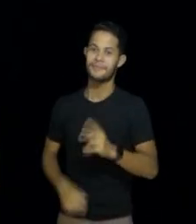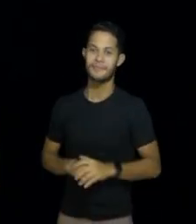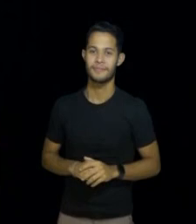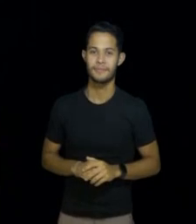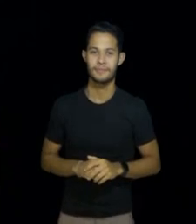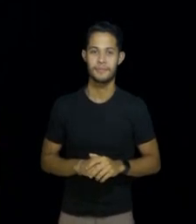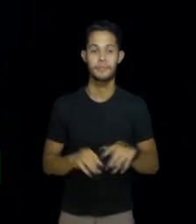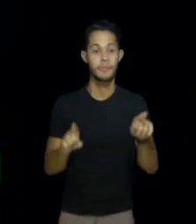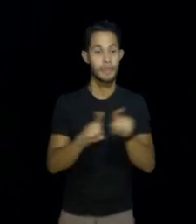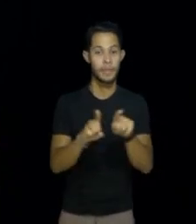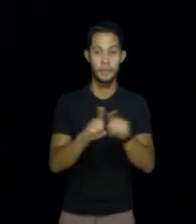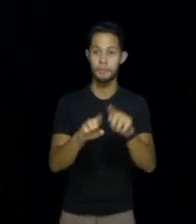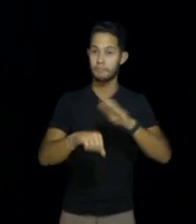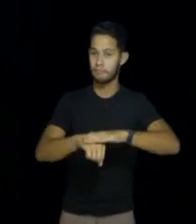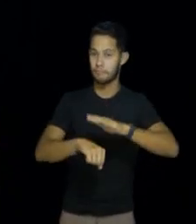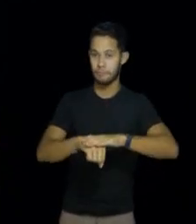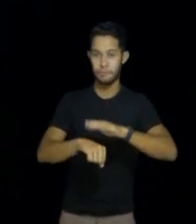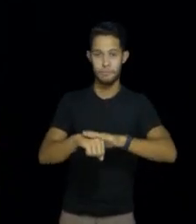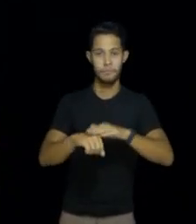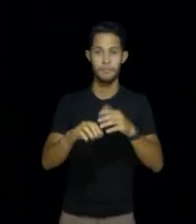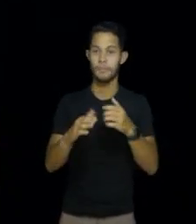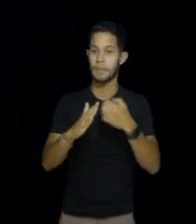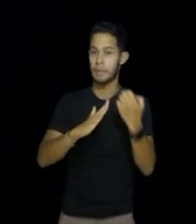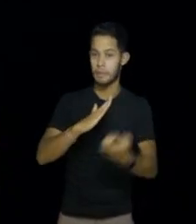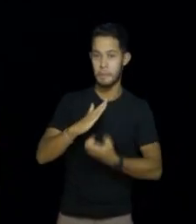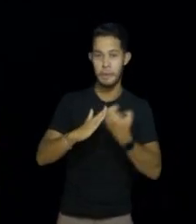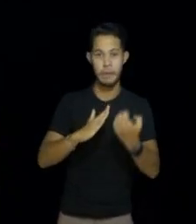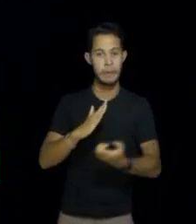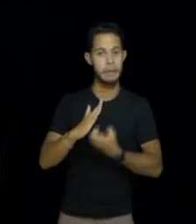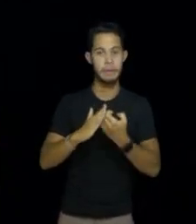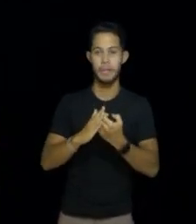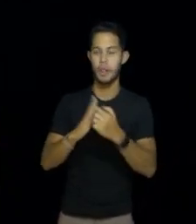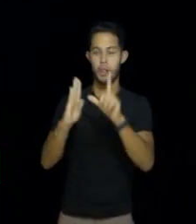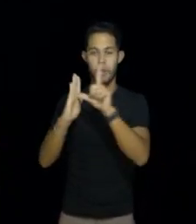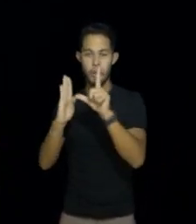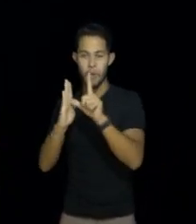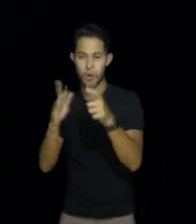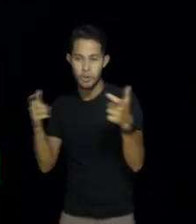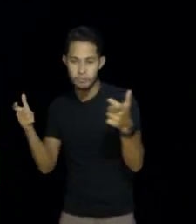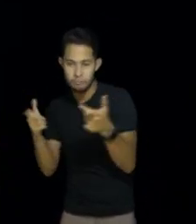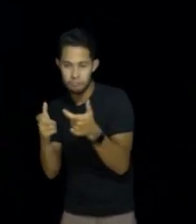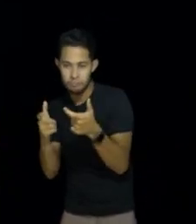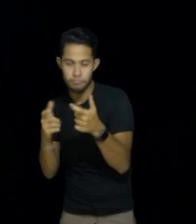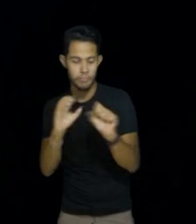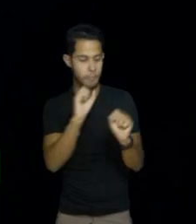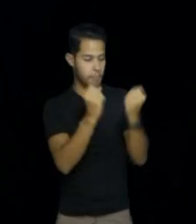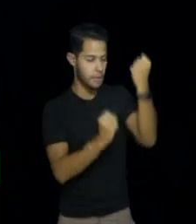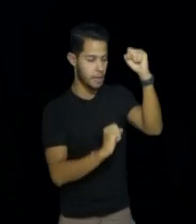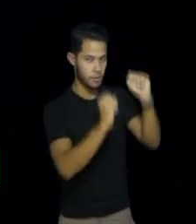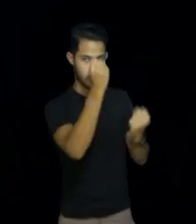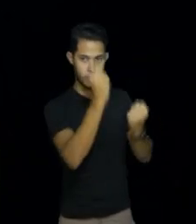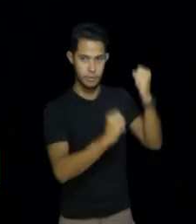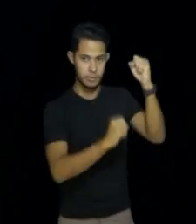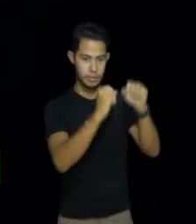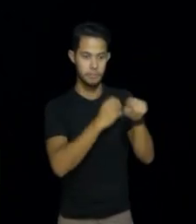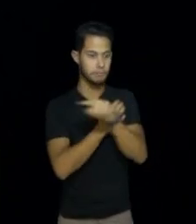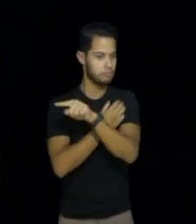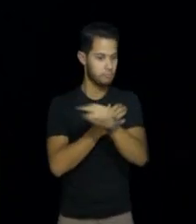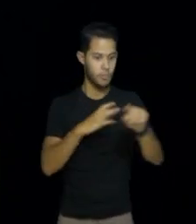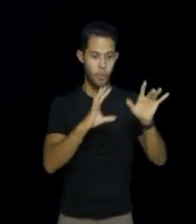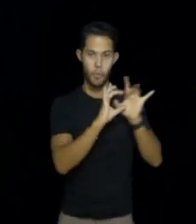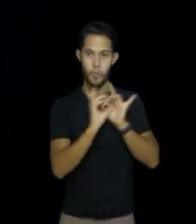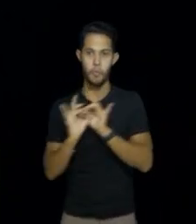protagonismo das empresas de Pomerode, desde pequenos comércios a grandes indústrias, que se uniram por acreditar no